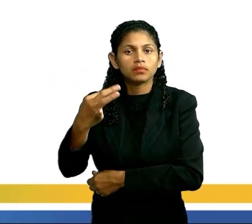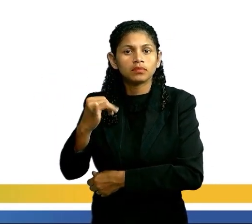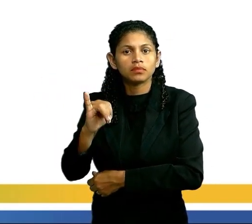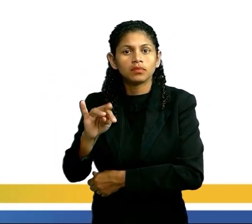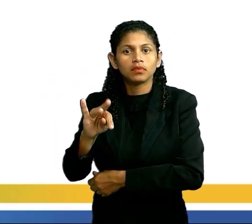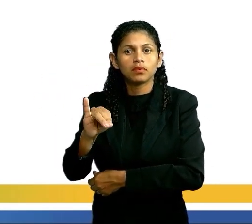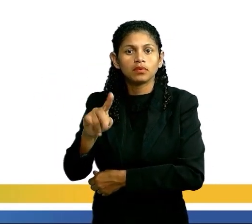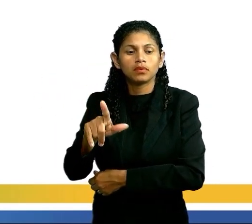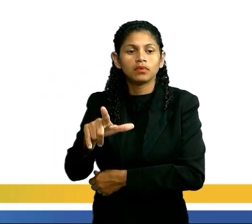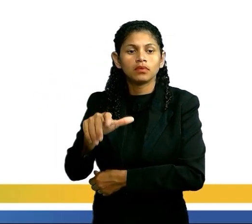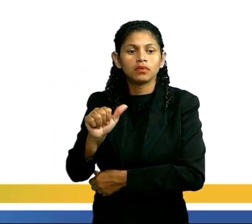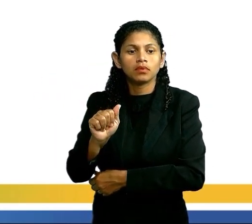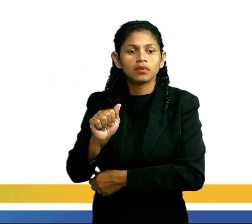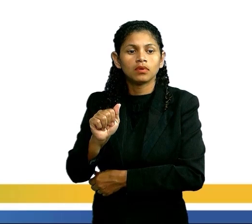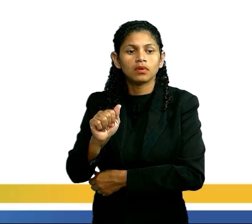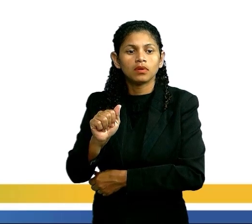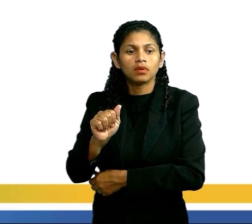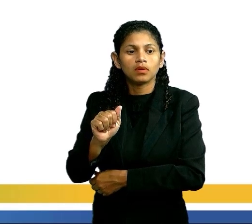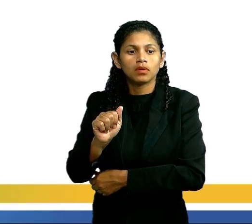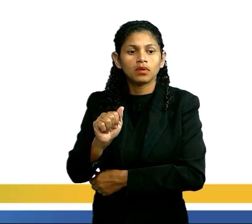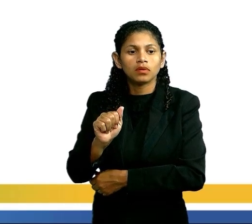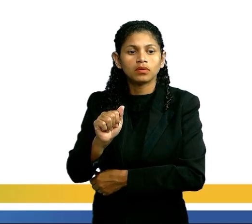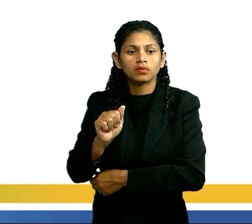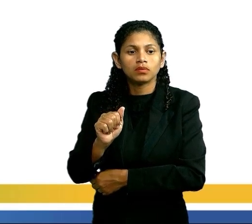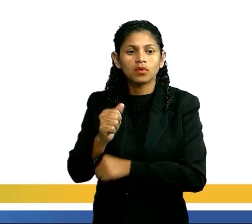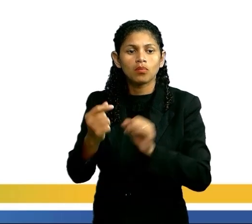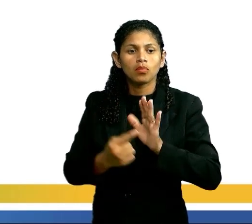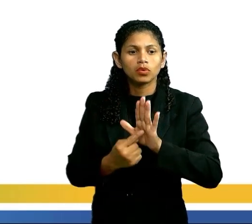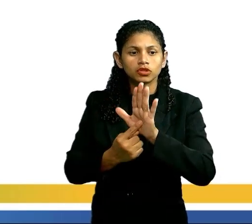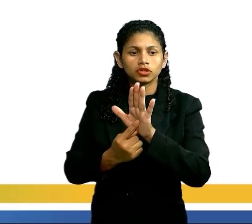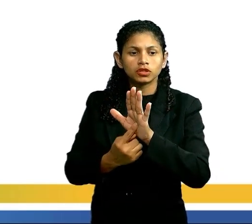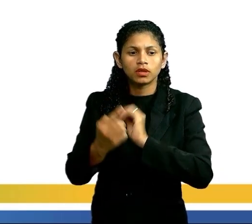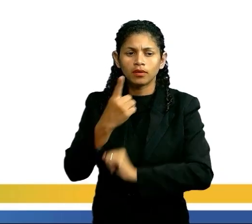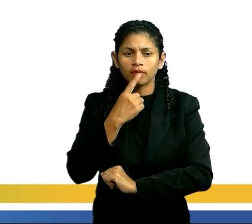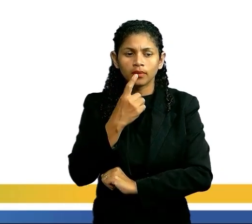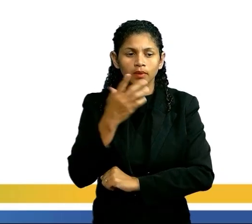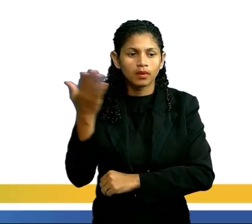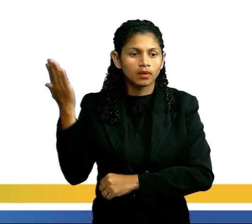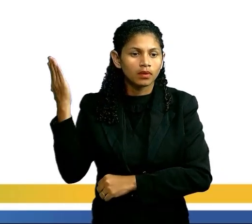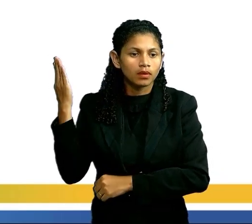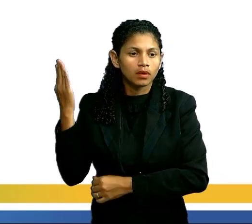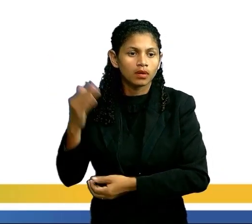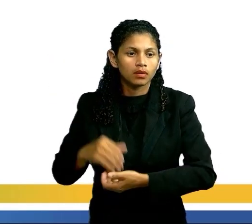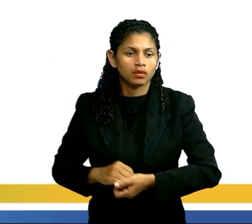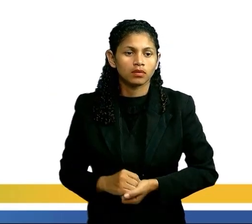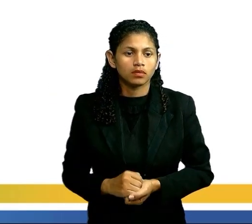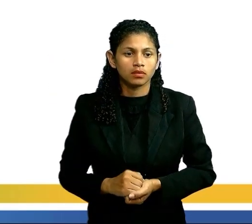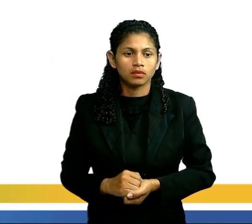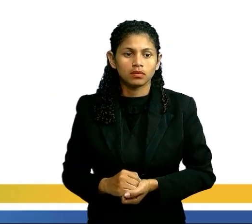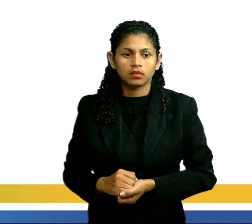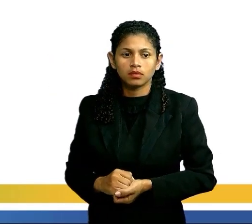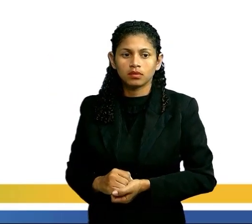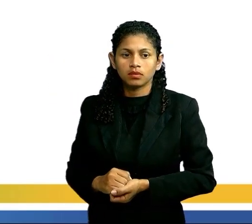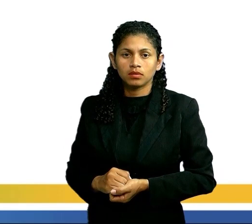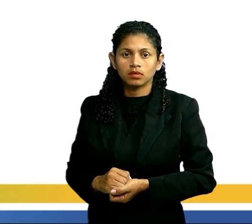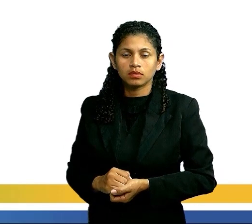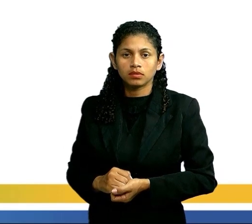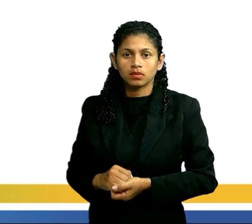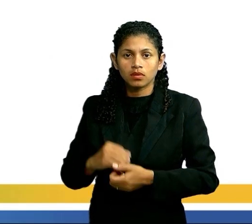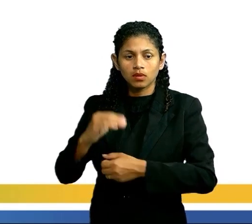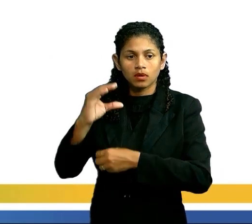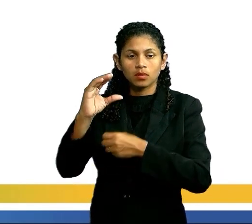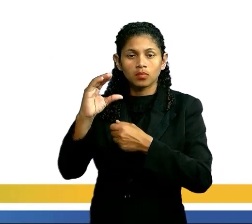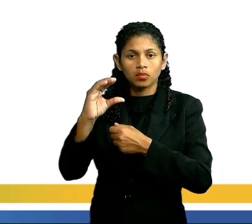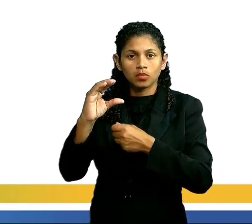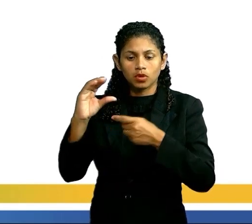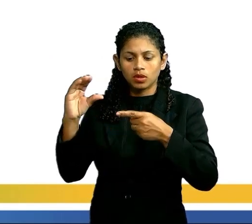estou colocando aqui, ó, o laser. São os carbonos que estão ligados a 3 hidrogênio. É o metil